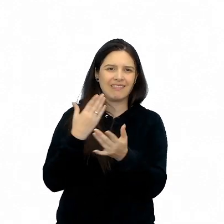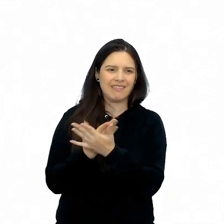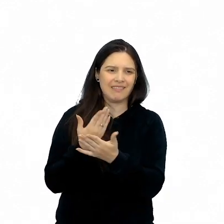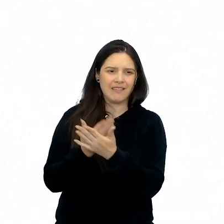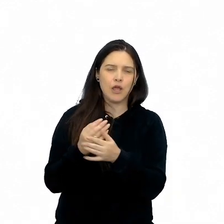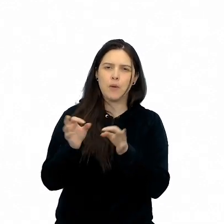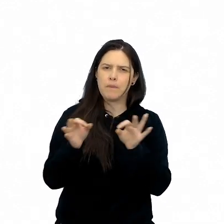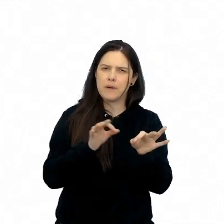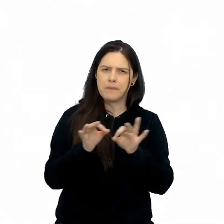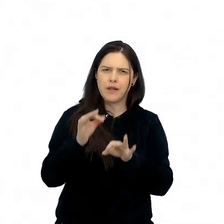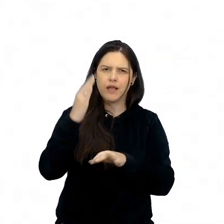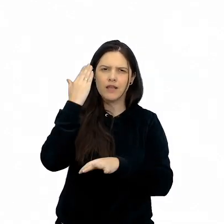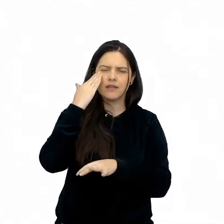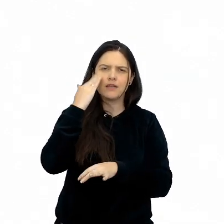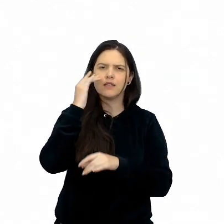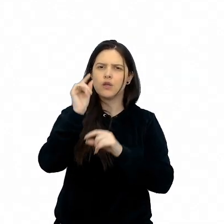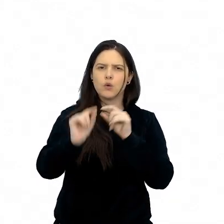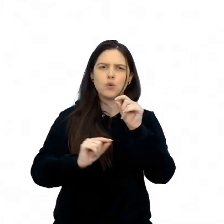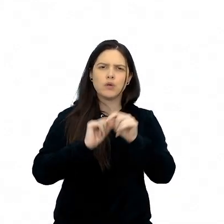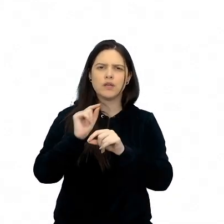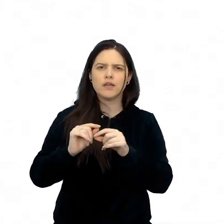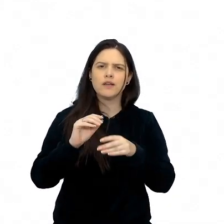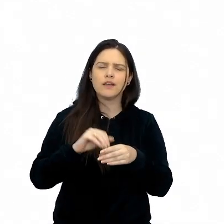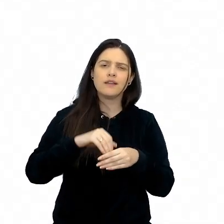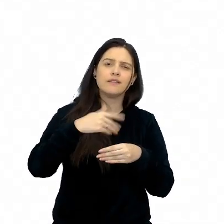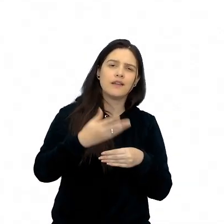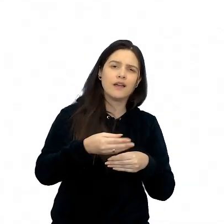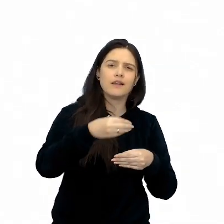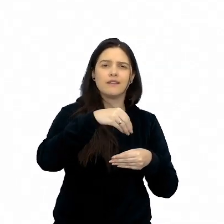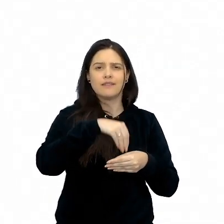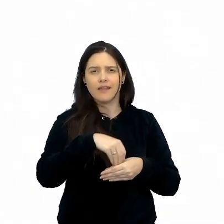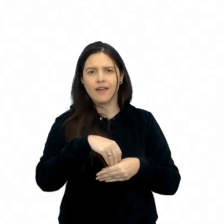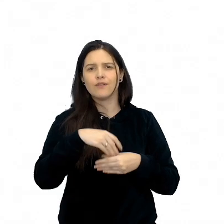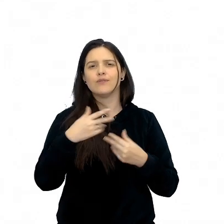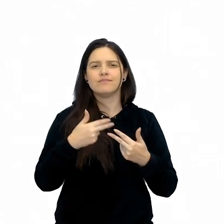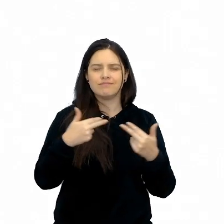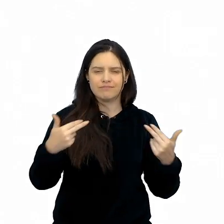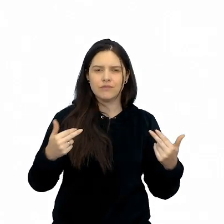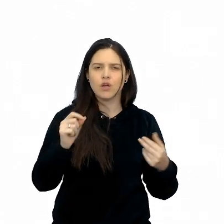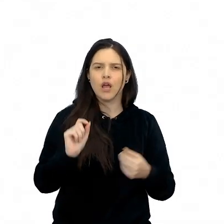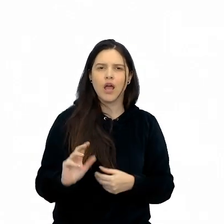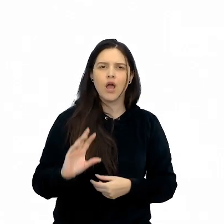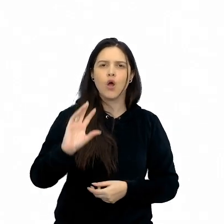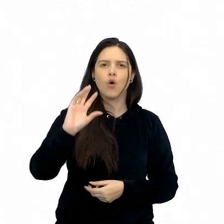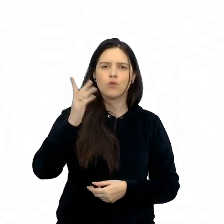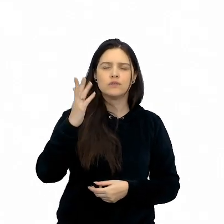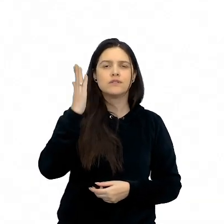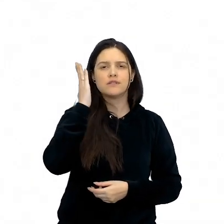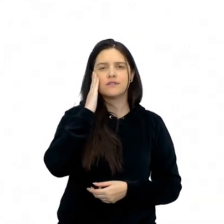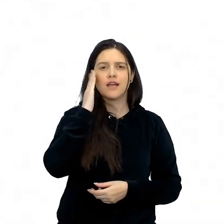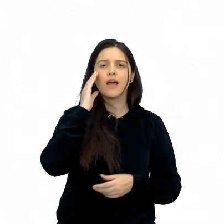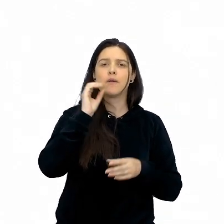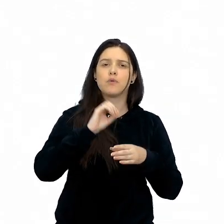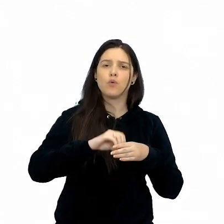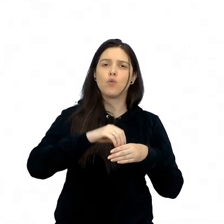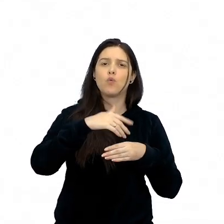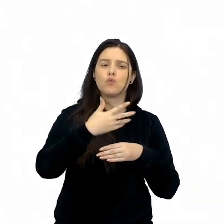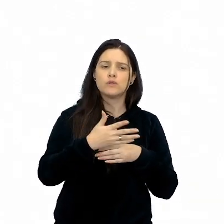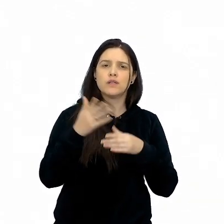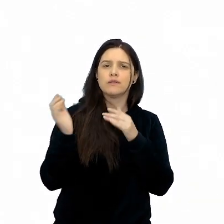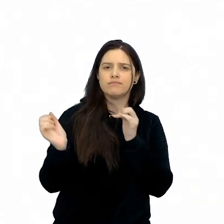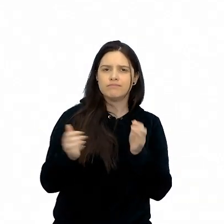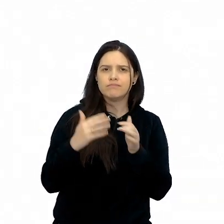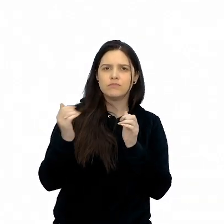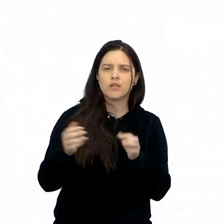não entendeu o que é ângulo interno, o que é ângulo externo. Não é que talvez ele não entendeu o polígono. É porque às vezes falta o conceito da resolução de